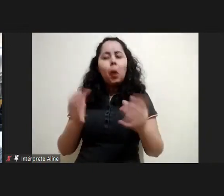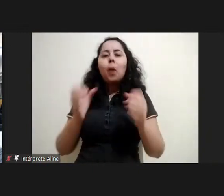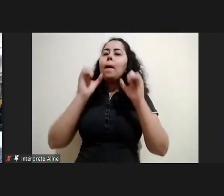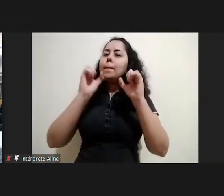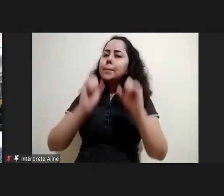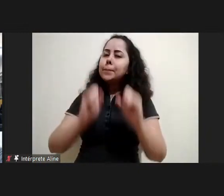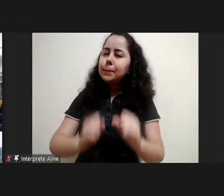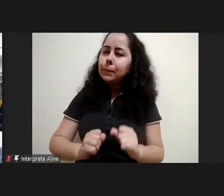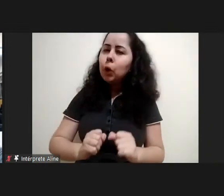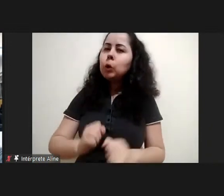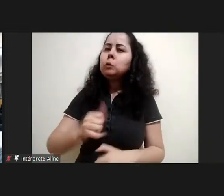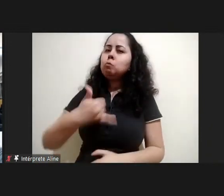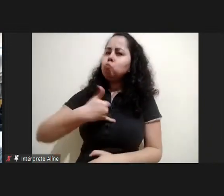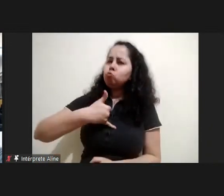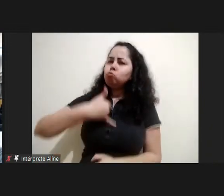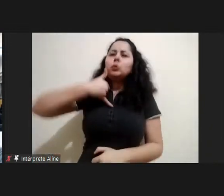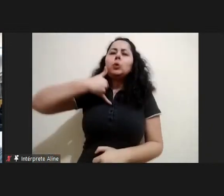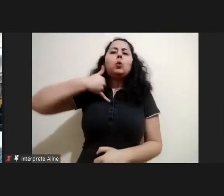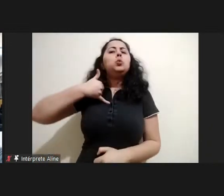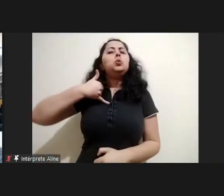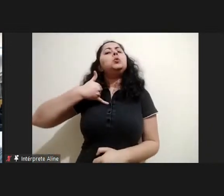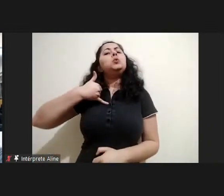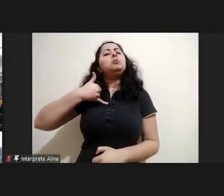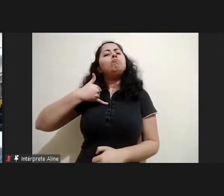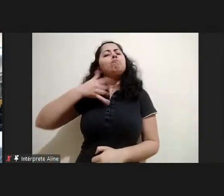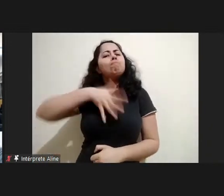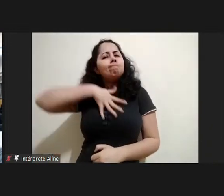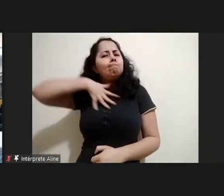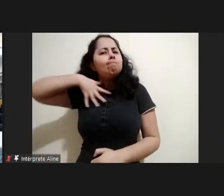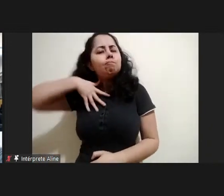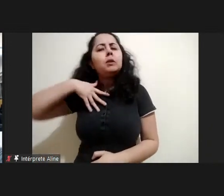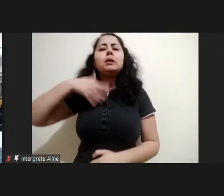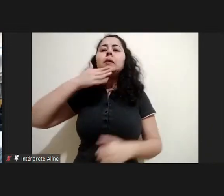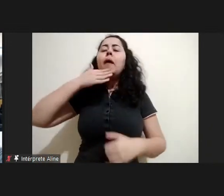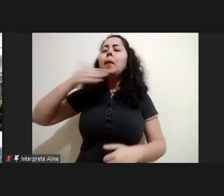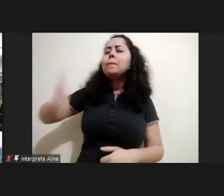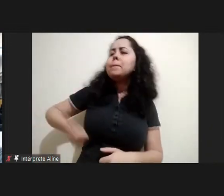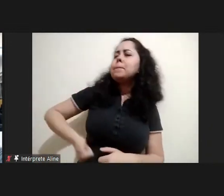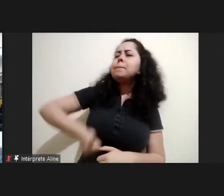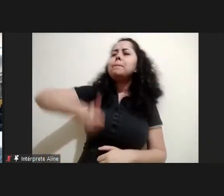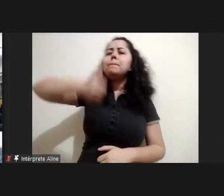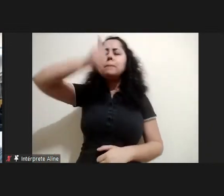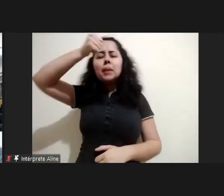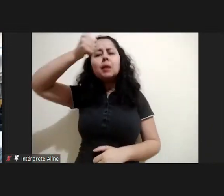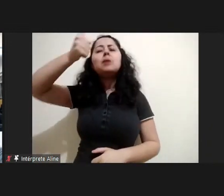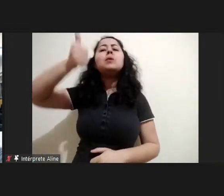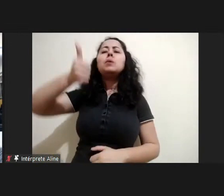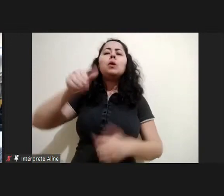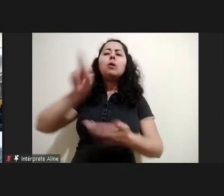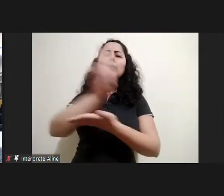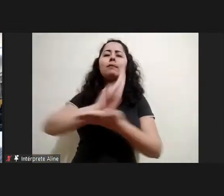ser uma das maiores e melhores universidades do nosso país.